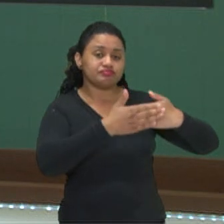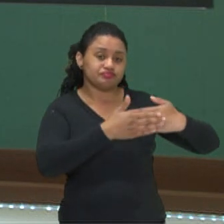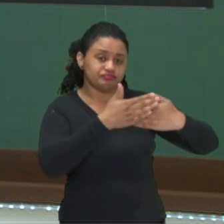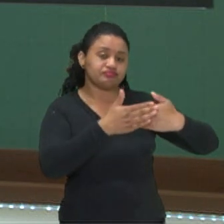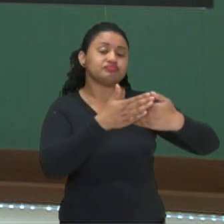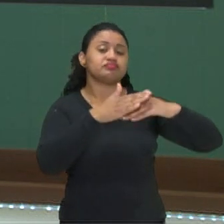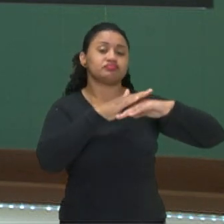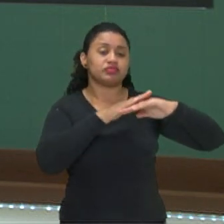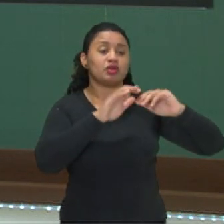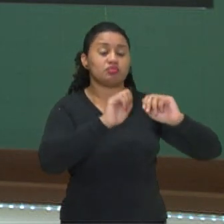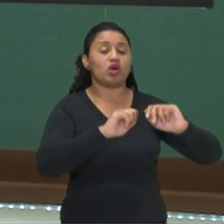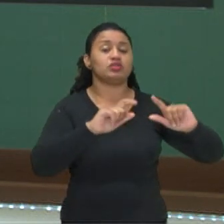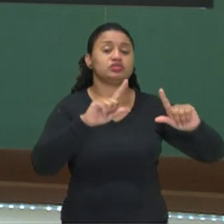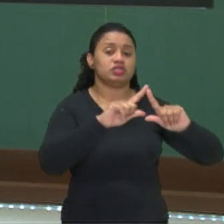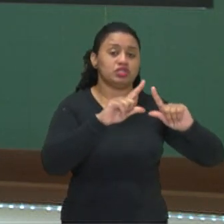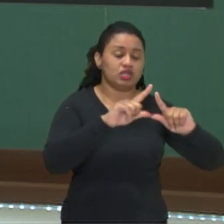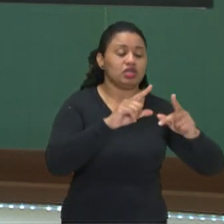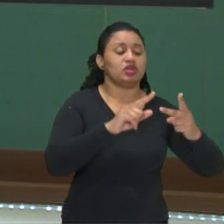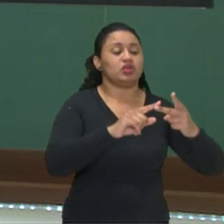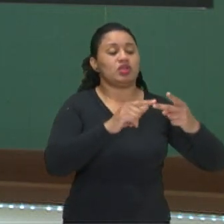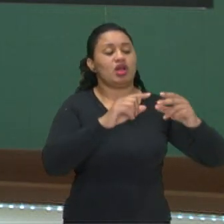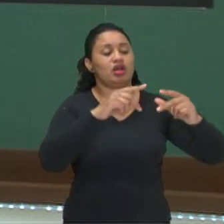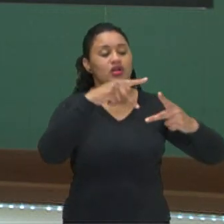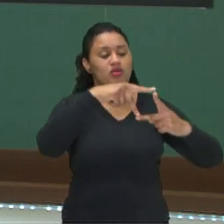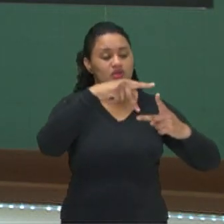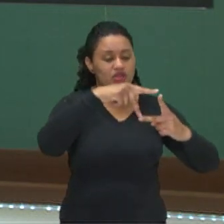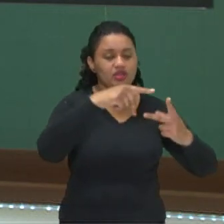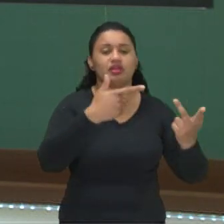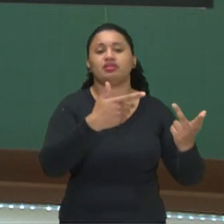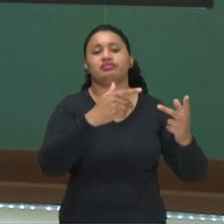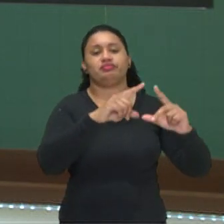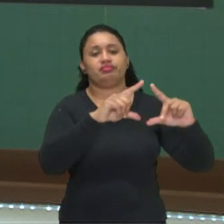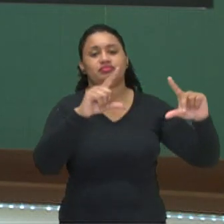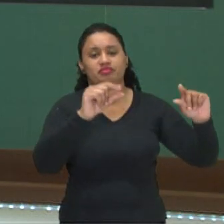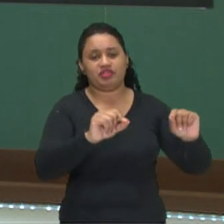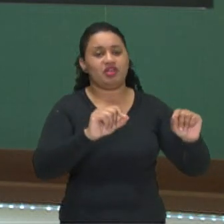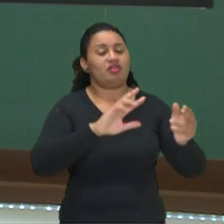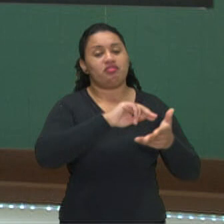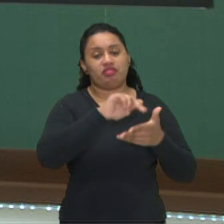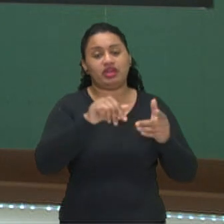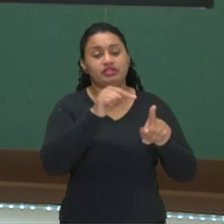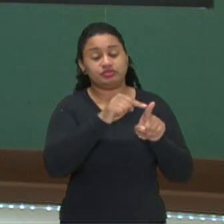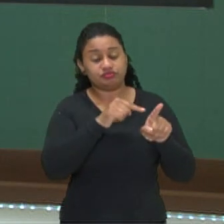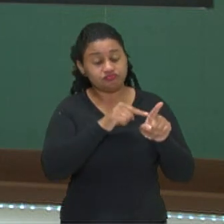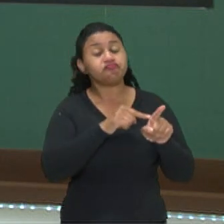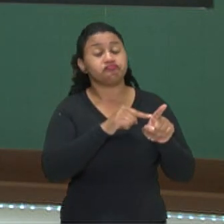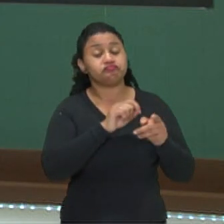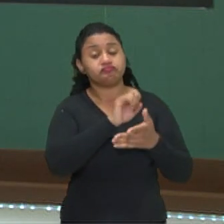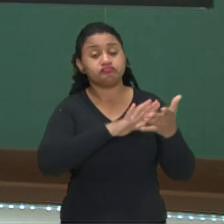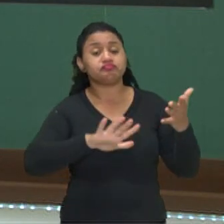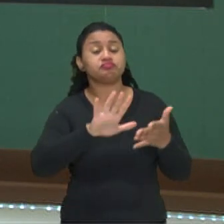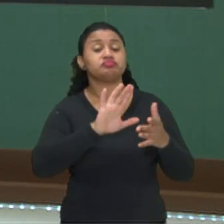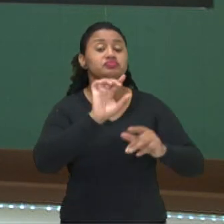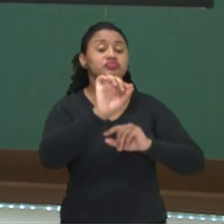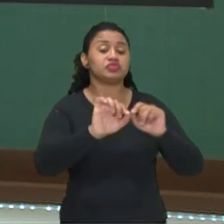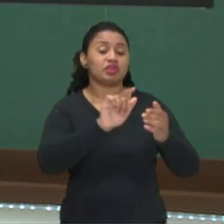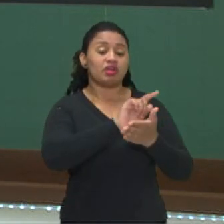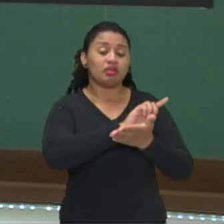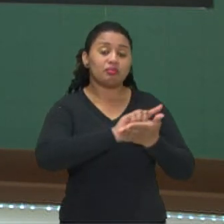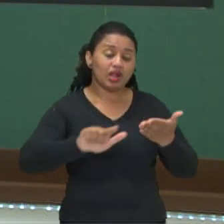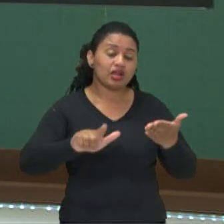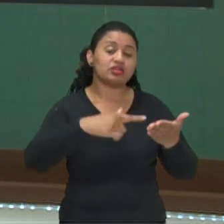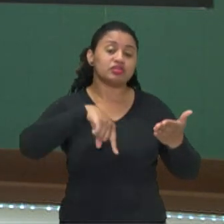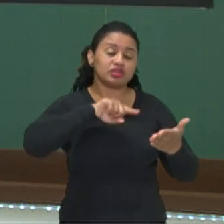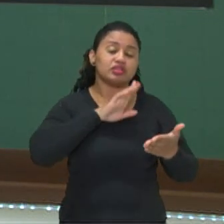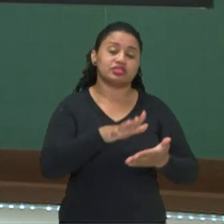pode ser triangular, quadrangular, pentagonal, qualquer forma das figuras regulares, das figuras planas que a gente